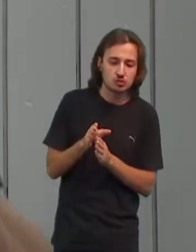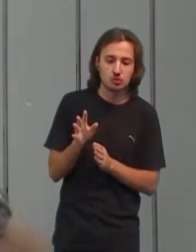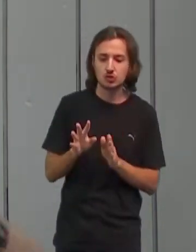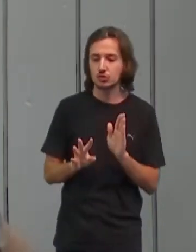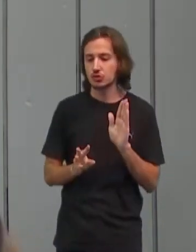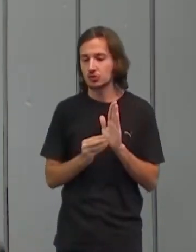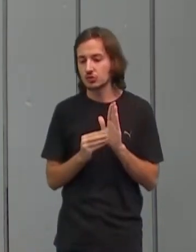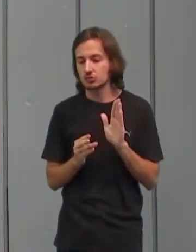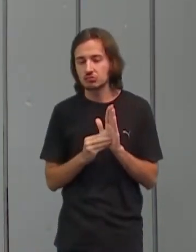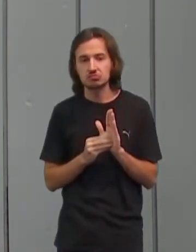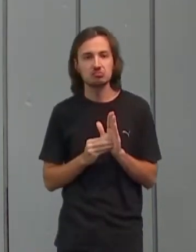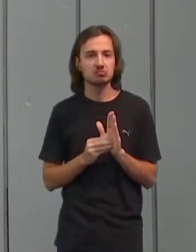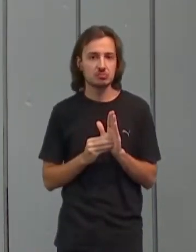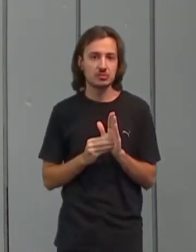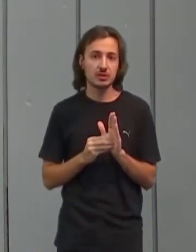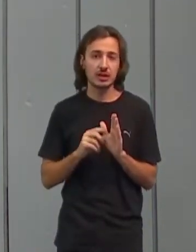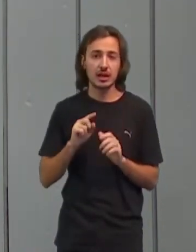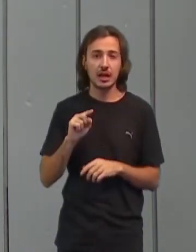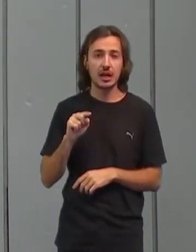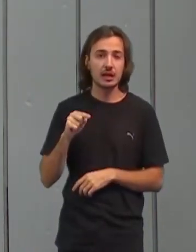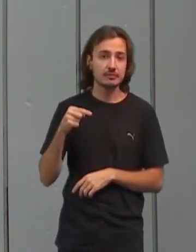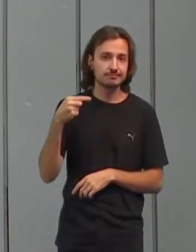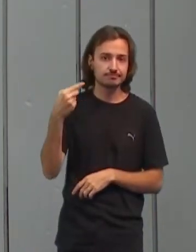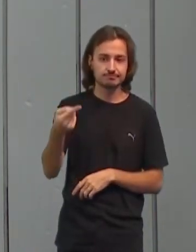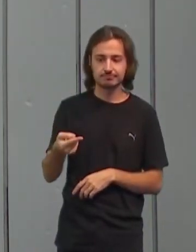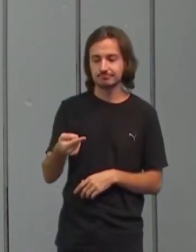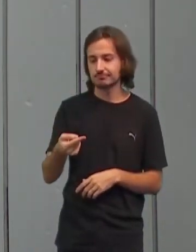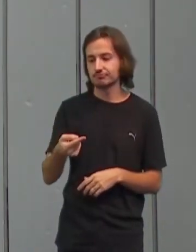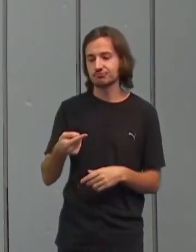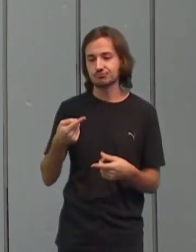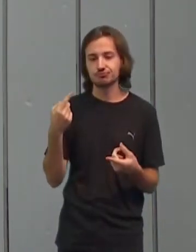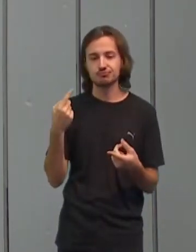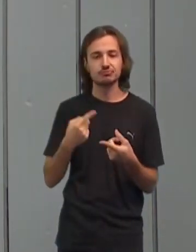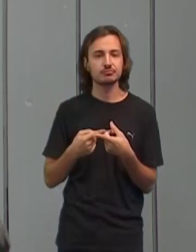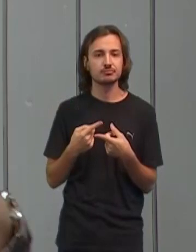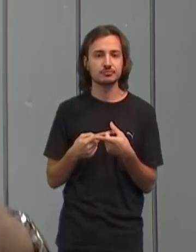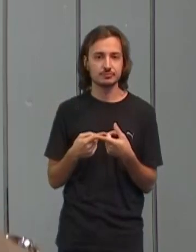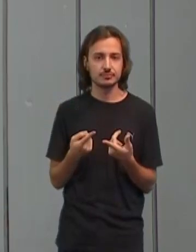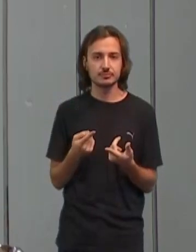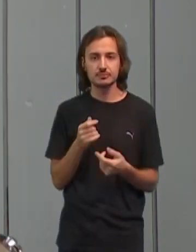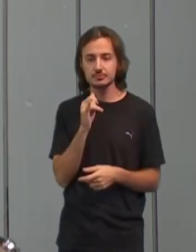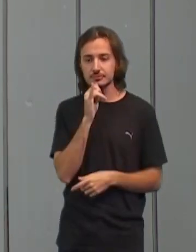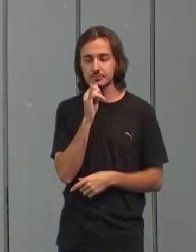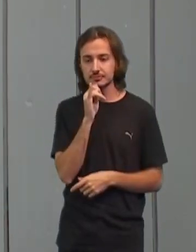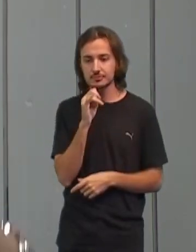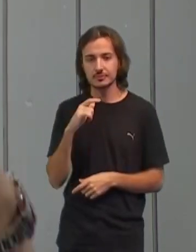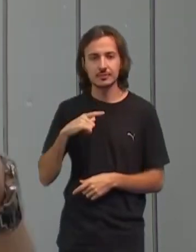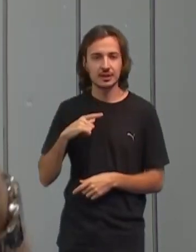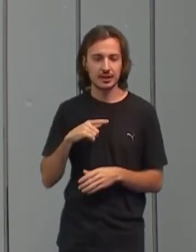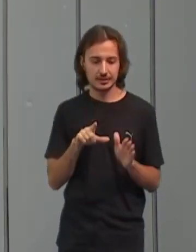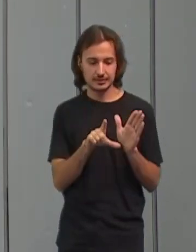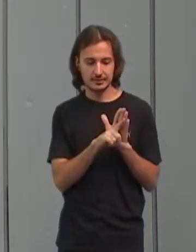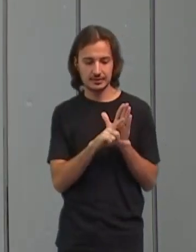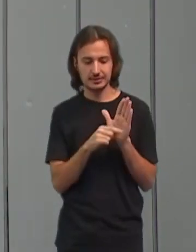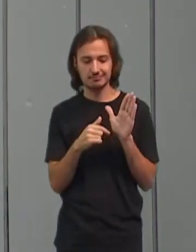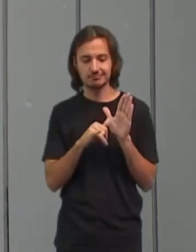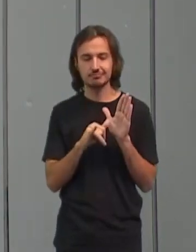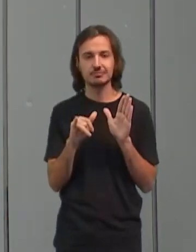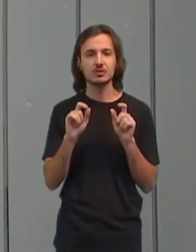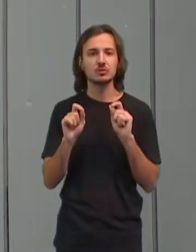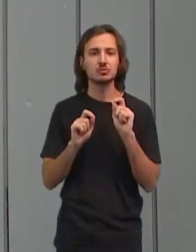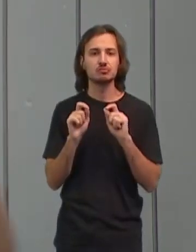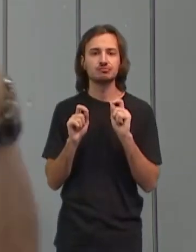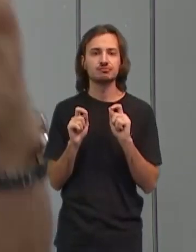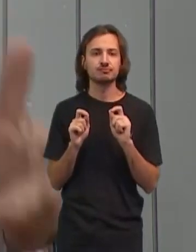que no próximo exercício, até porque ele, a vigência, o vacatio legis da lei, seria